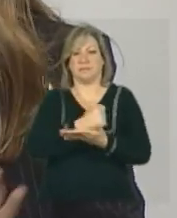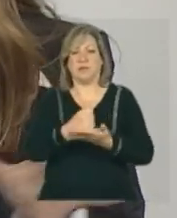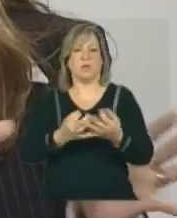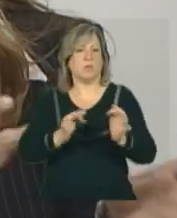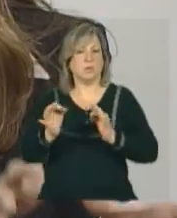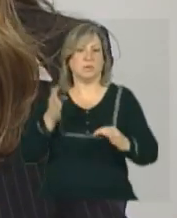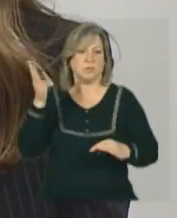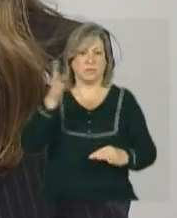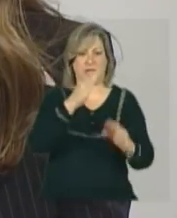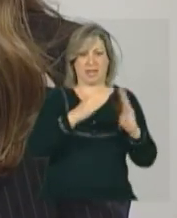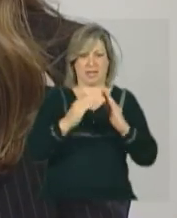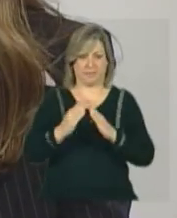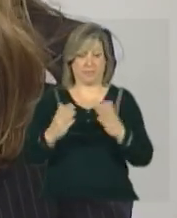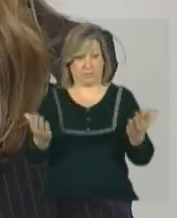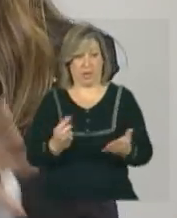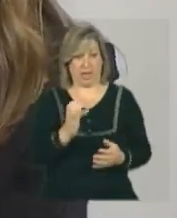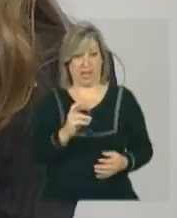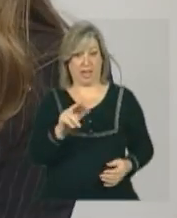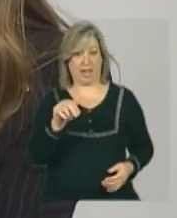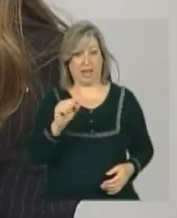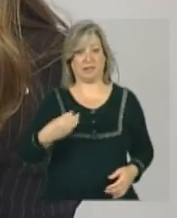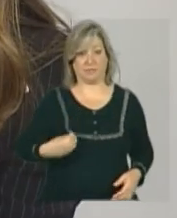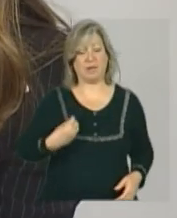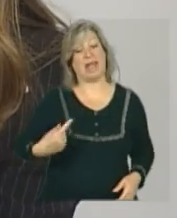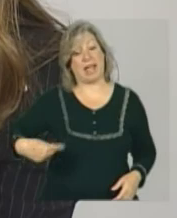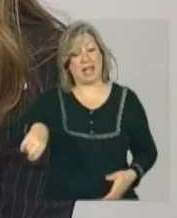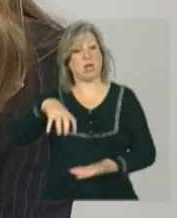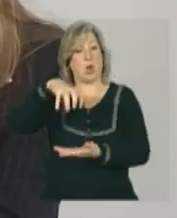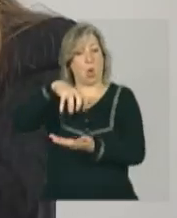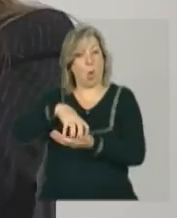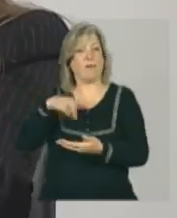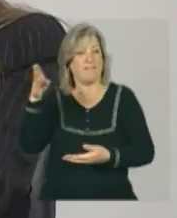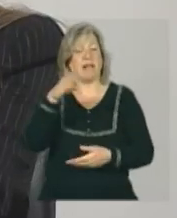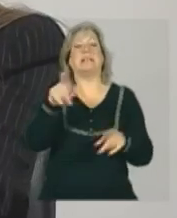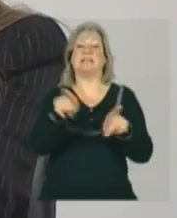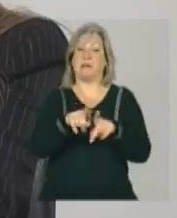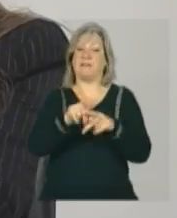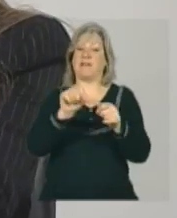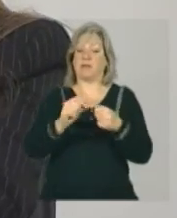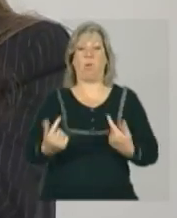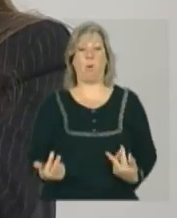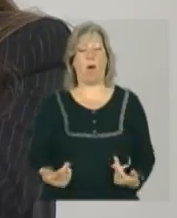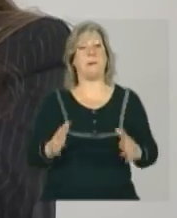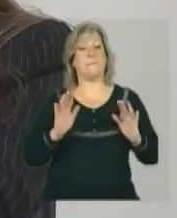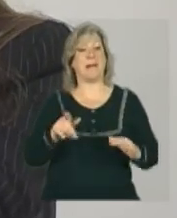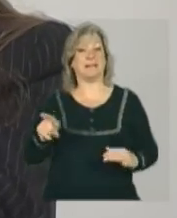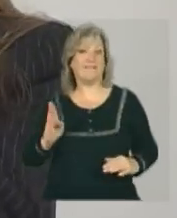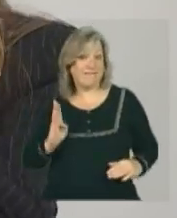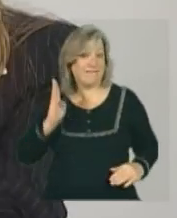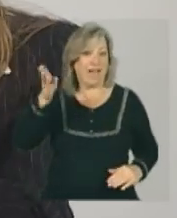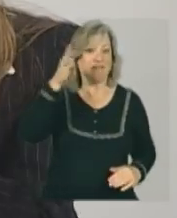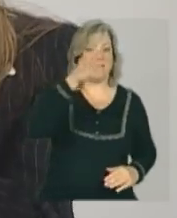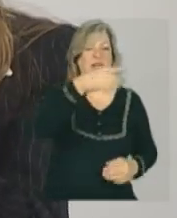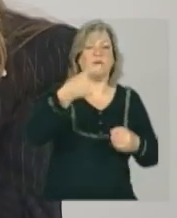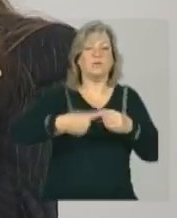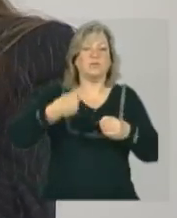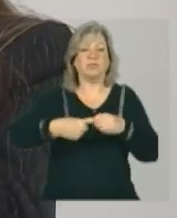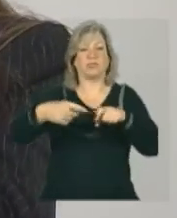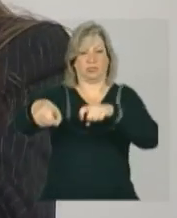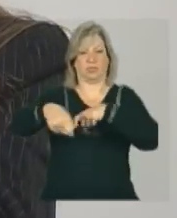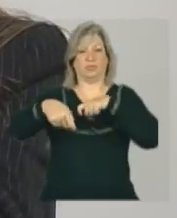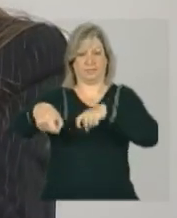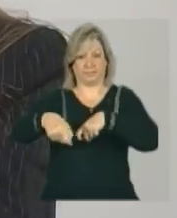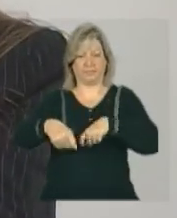função que hoje um CRAS desenvolve, essa equipe volante vai desenvolver, só que no território lá, na área rural. Então, tem que desenvolver